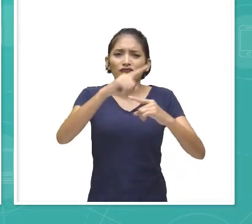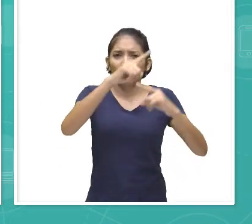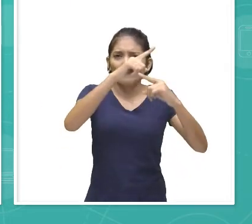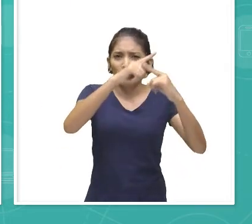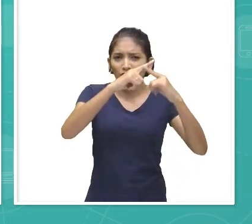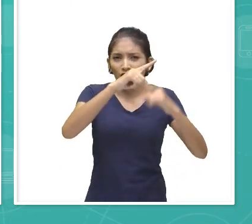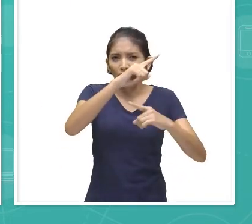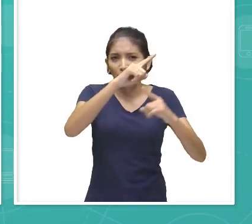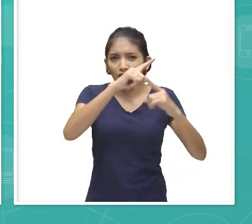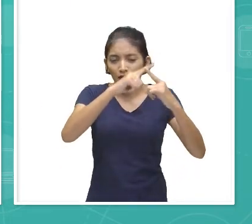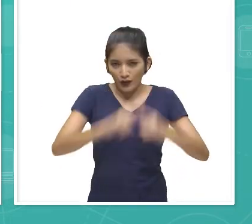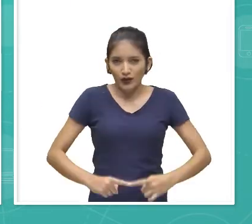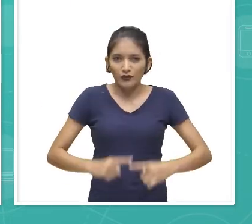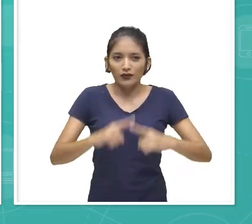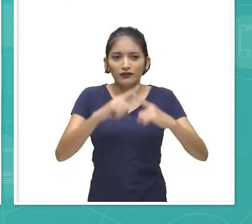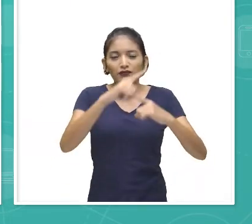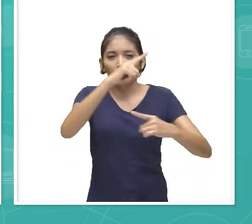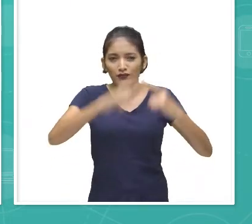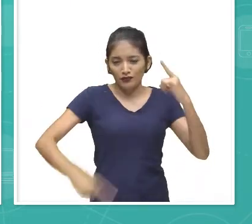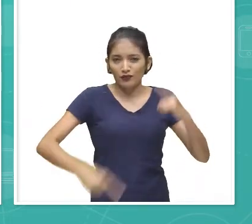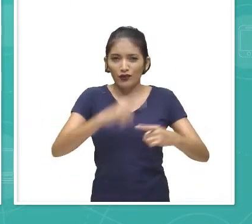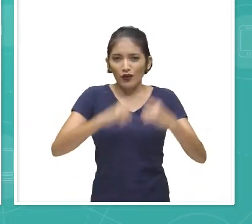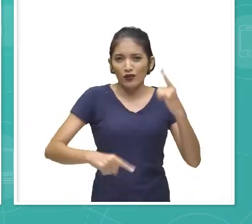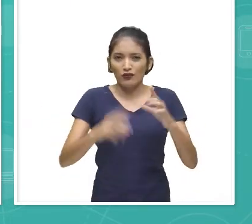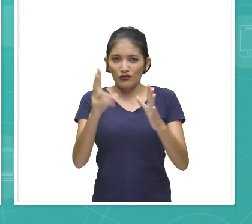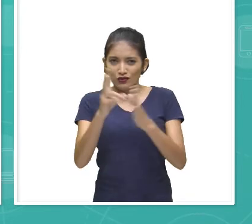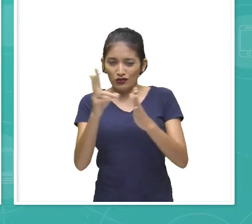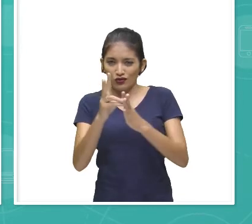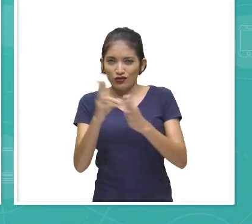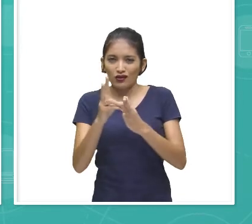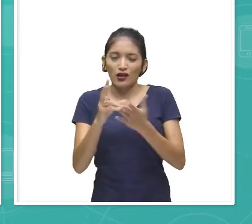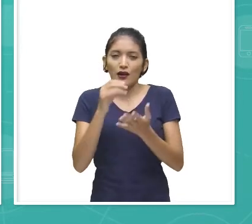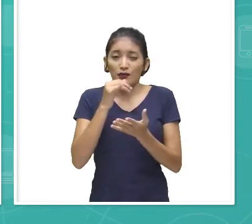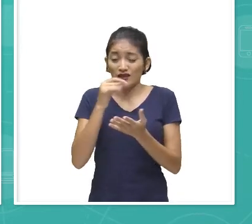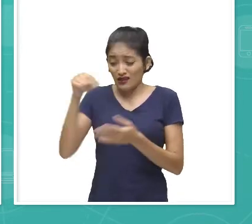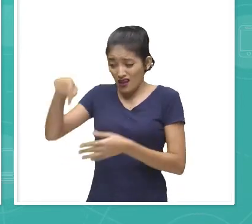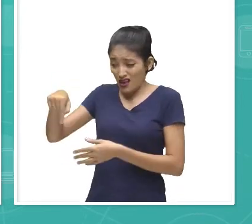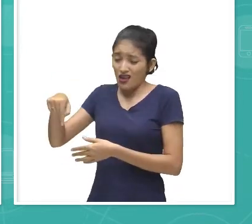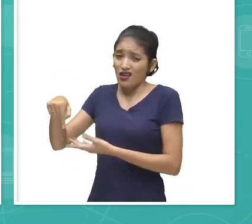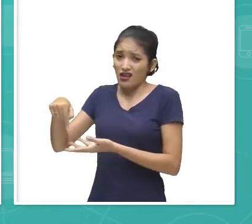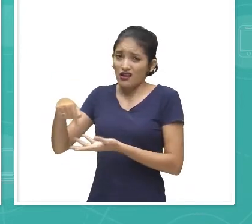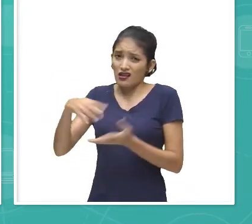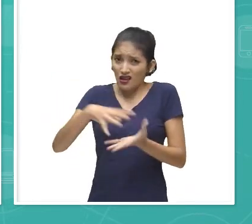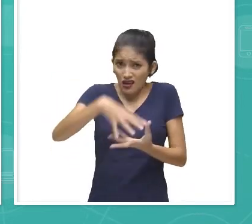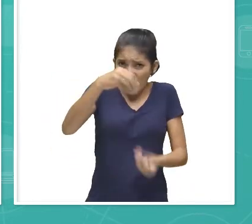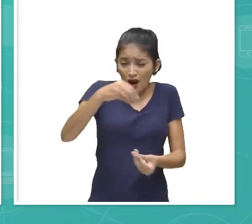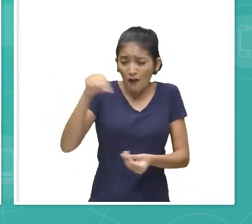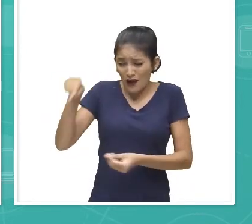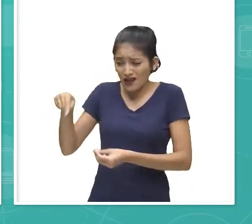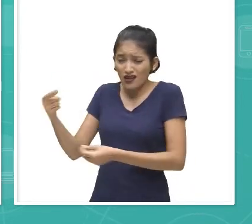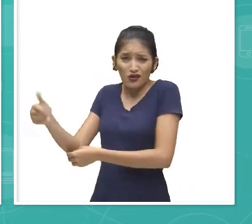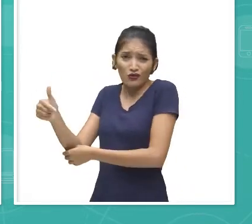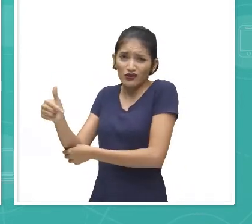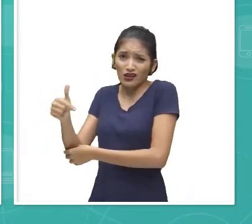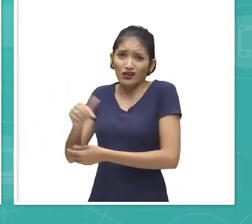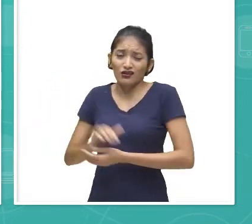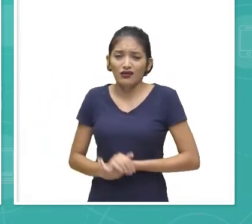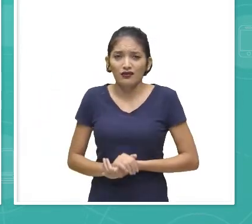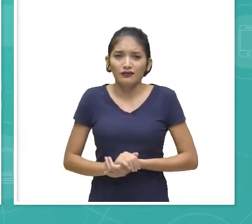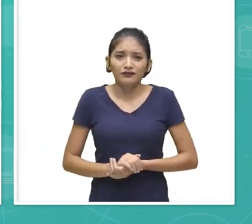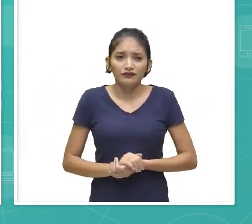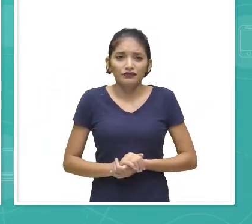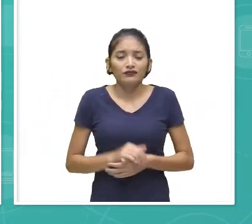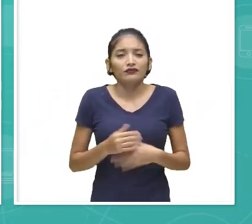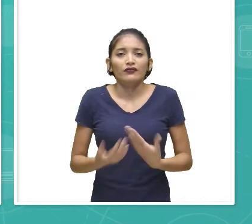aqui dentro do nosso território? Ah, o indígena tem alma, o africano não tem. Na verdade, não é bondade aquilo ali,